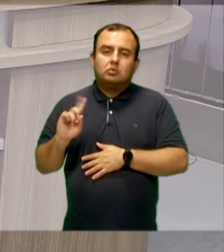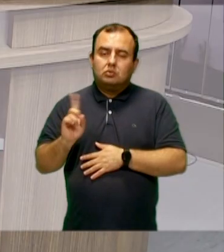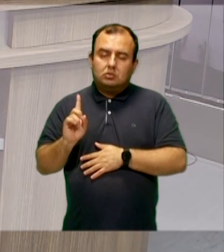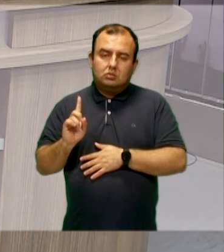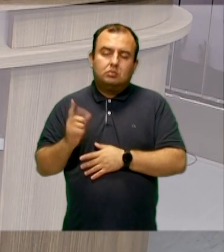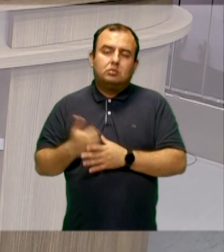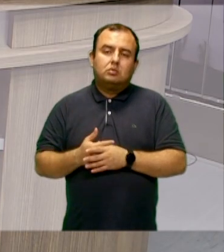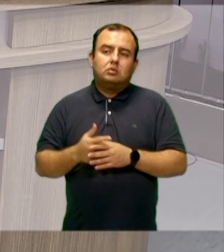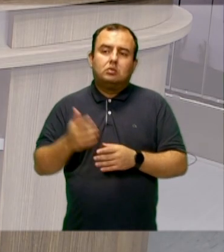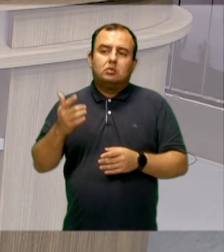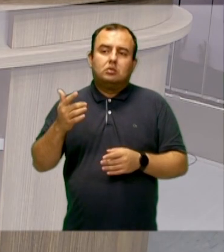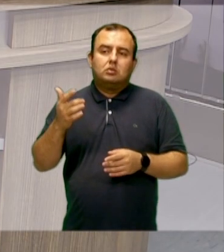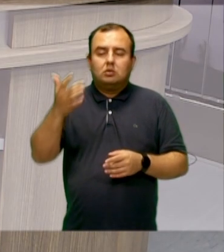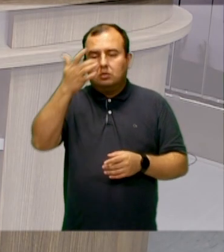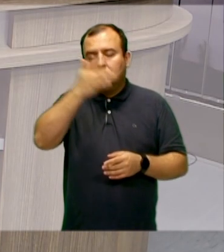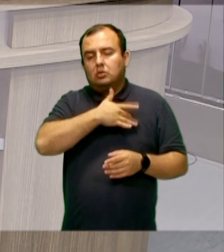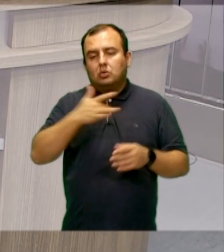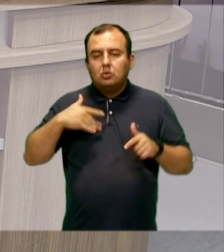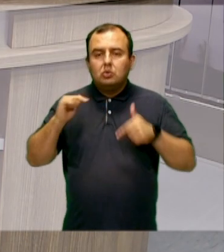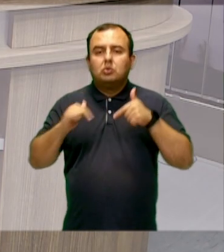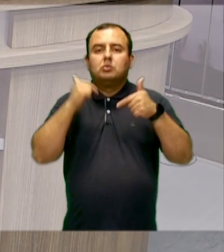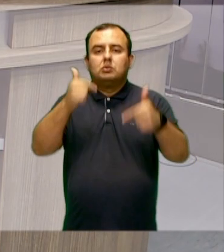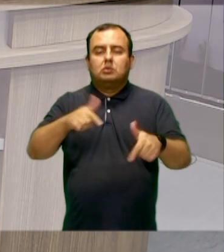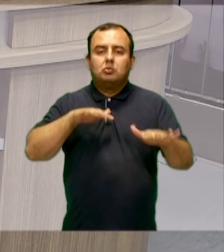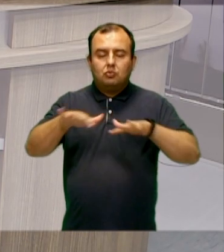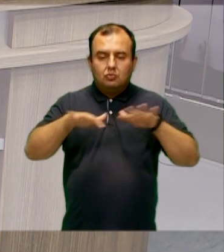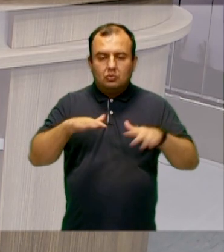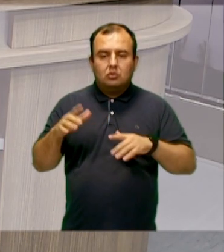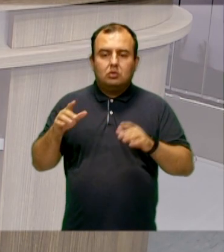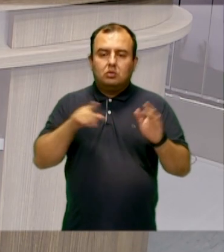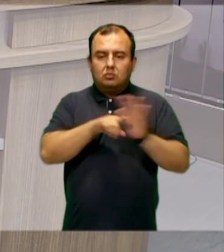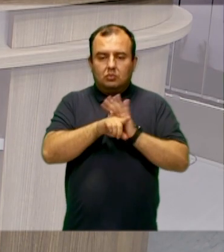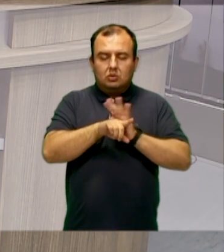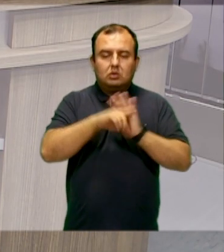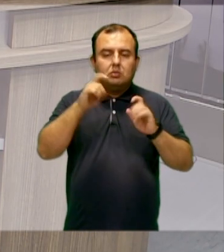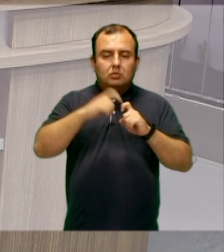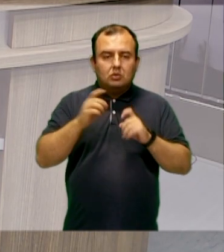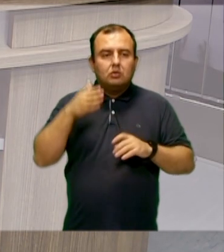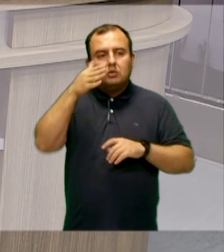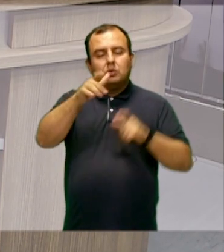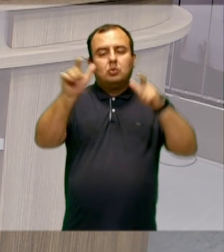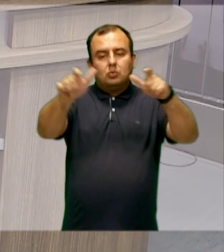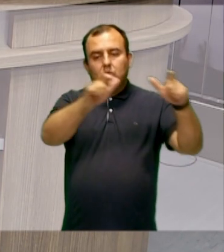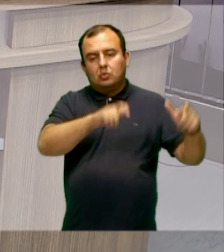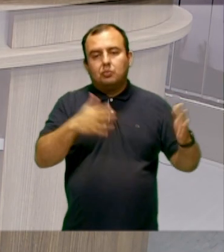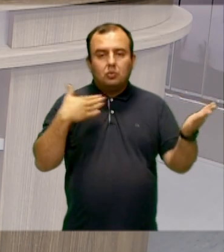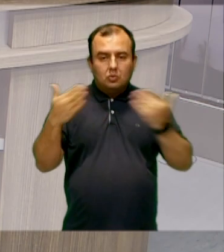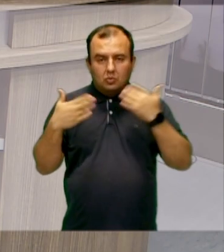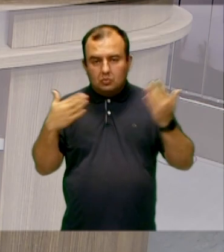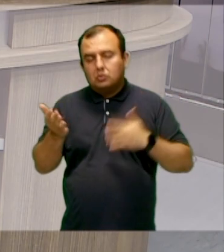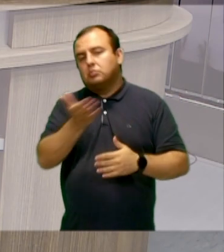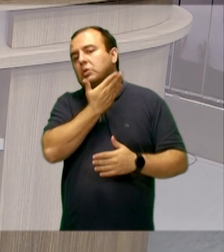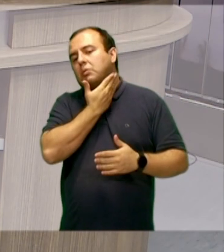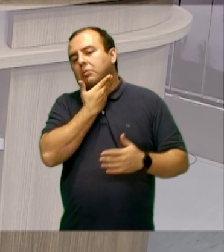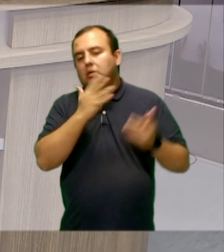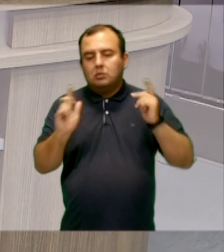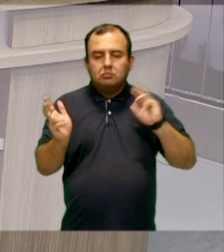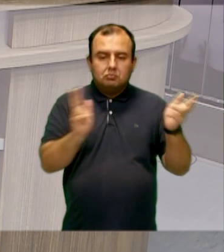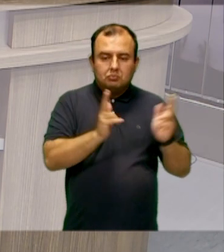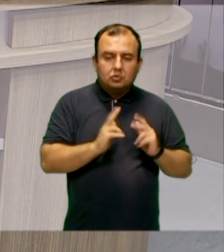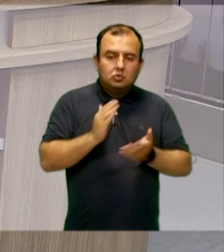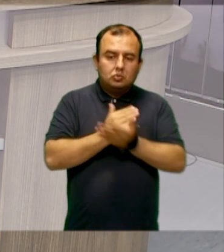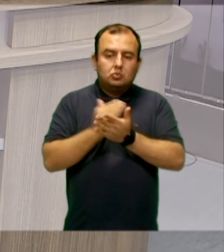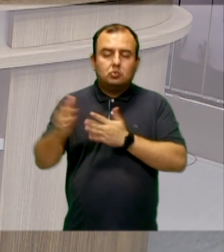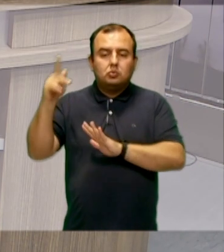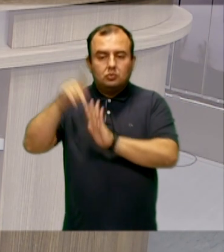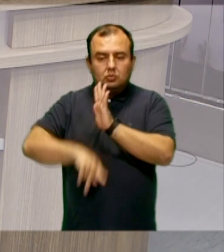lá a saúde ocupacional em movimento, onde a perícia médica vai com agendamento até os locais para conversar, bater um papo. E tudo isso partiu do